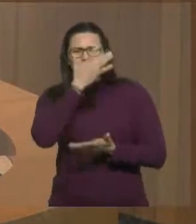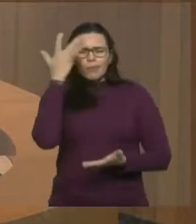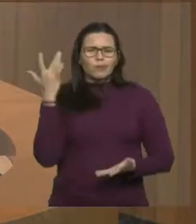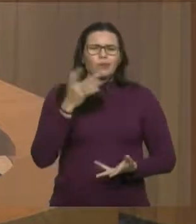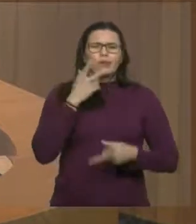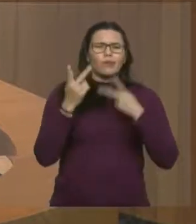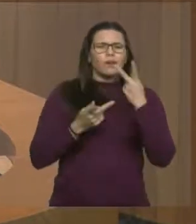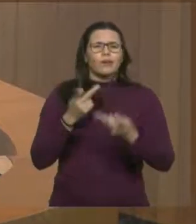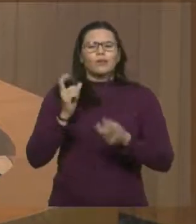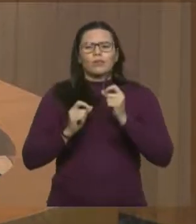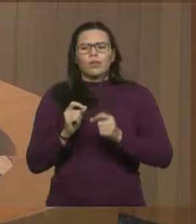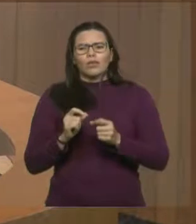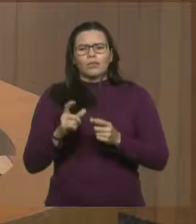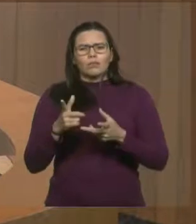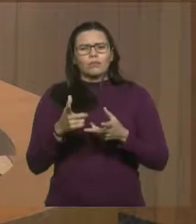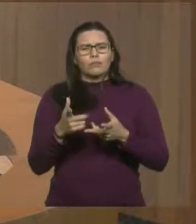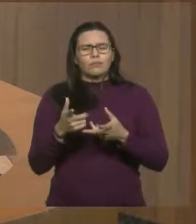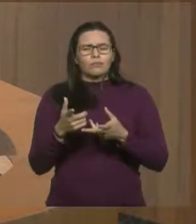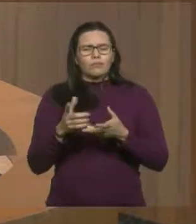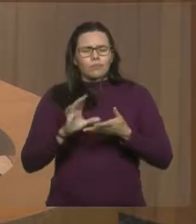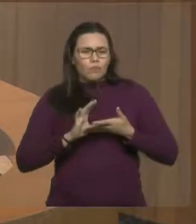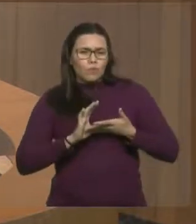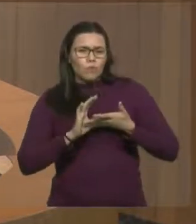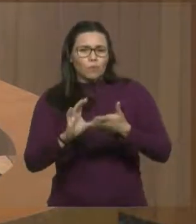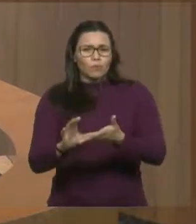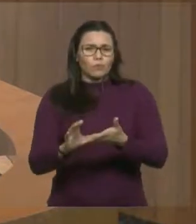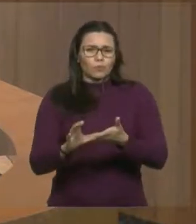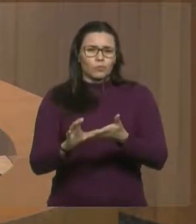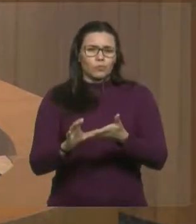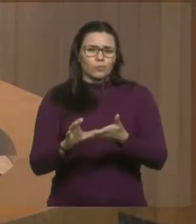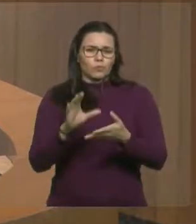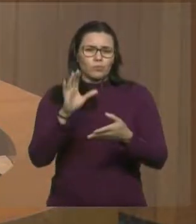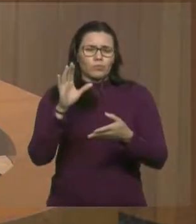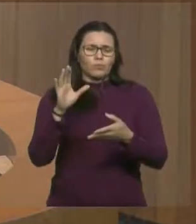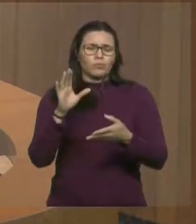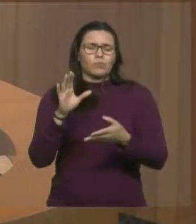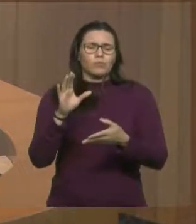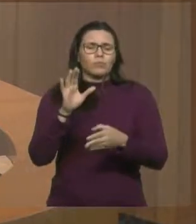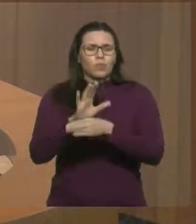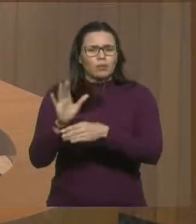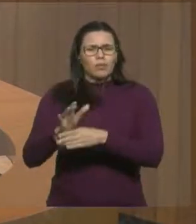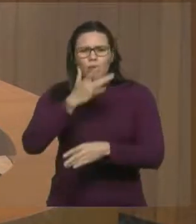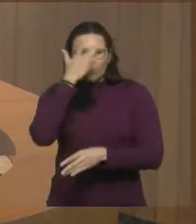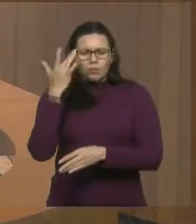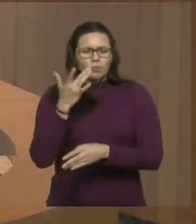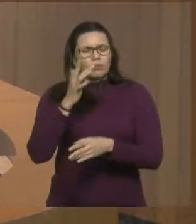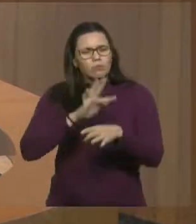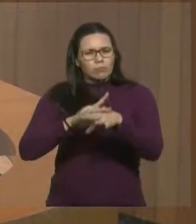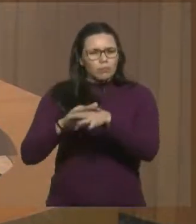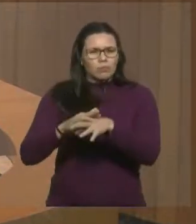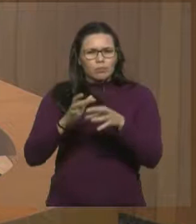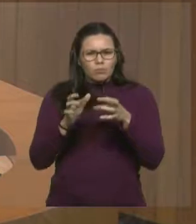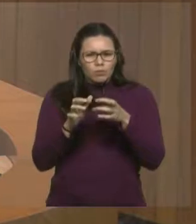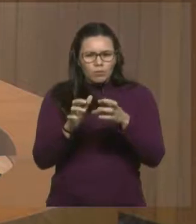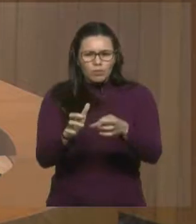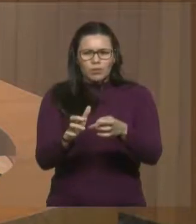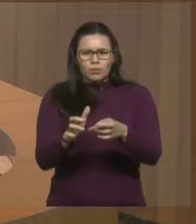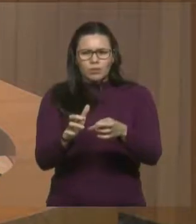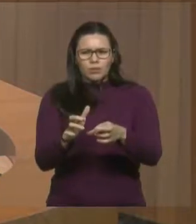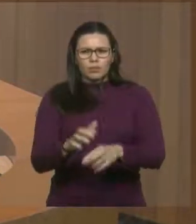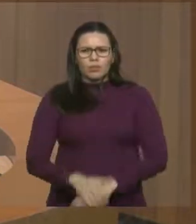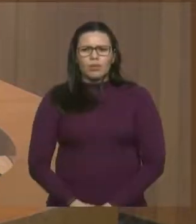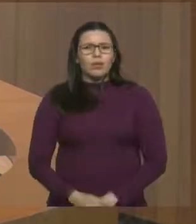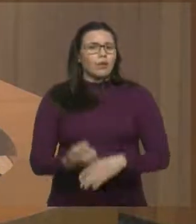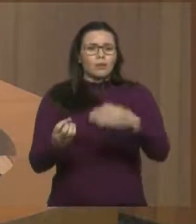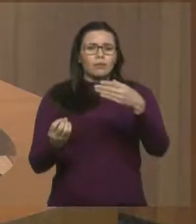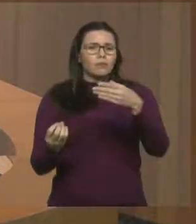Combate Estadual ao Câncer, Fundo Estadual de Combate ao Câncer, foi criado para ações do Aldenor